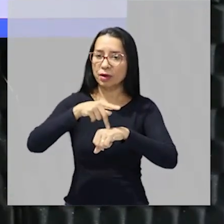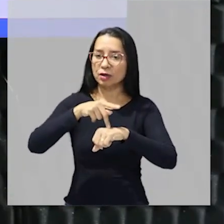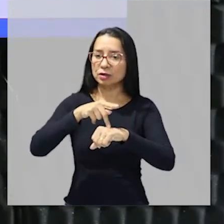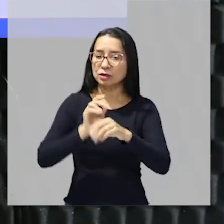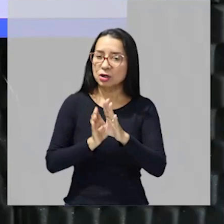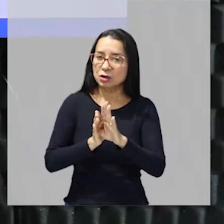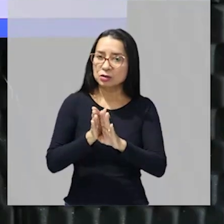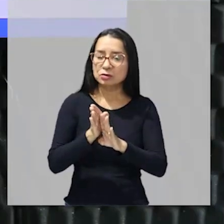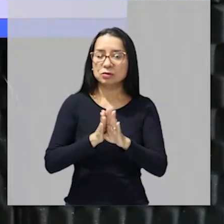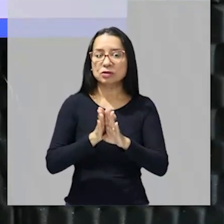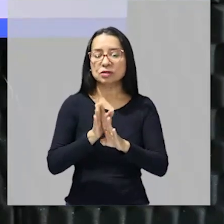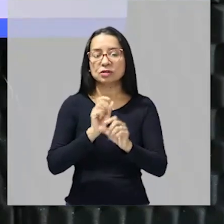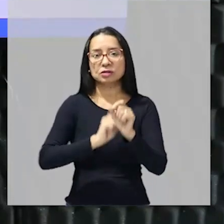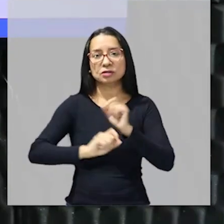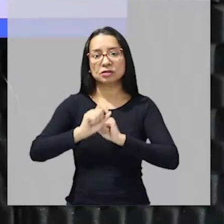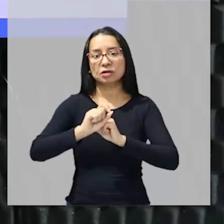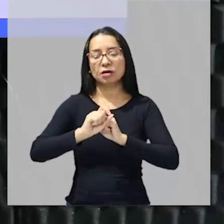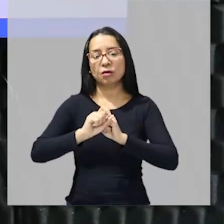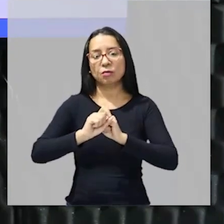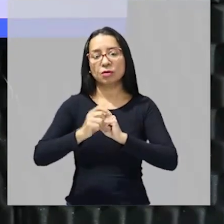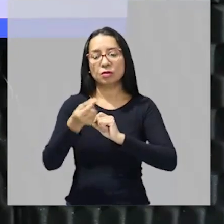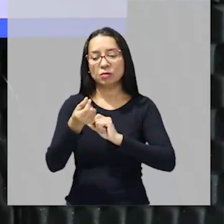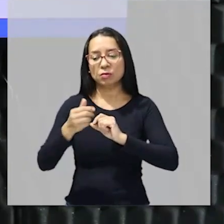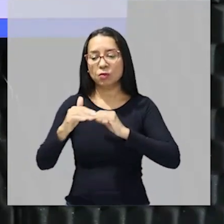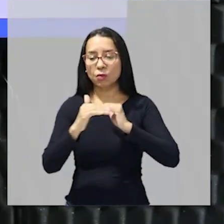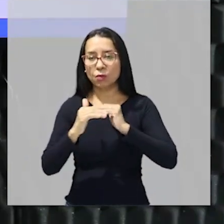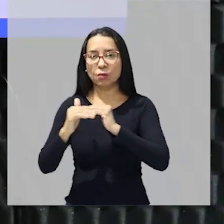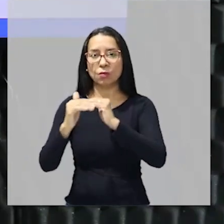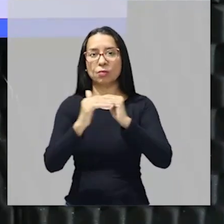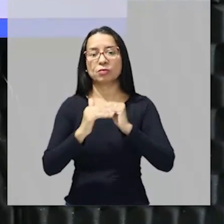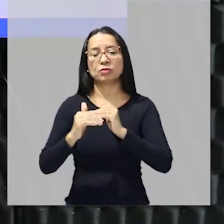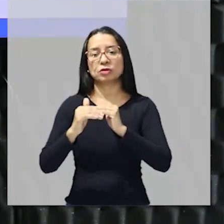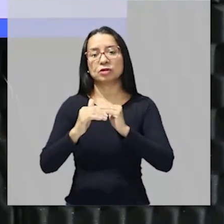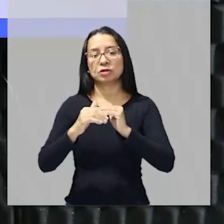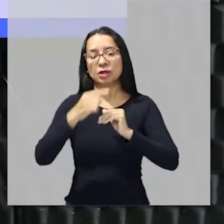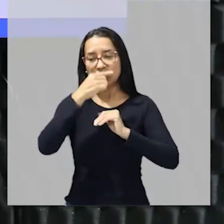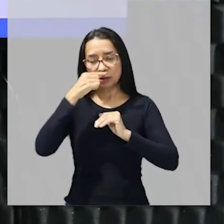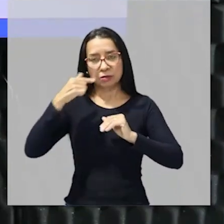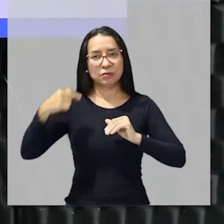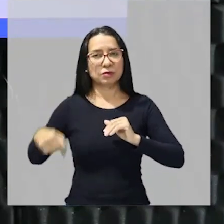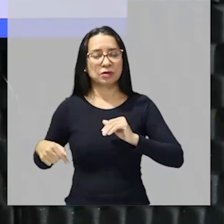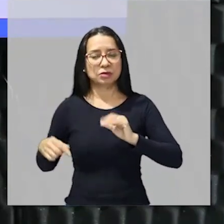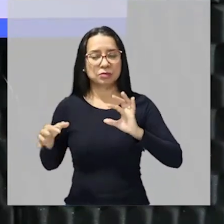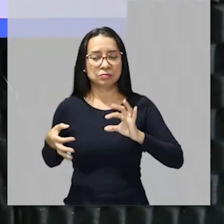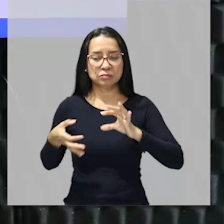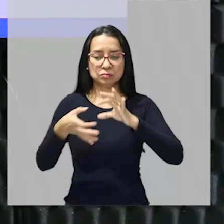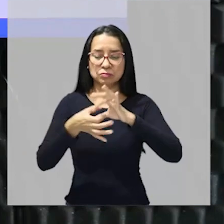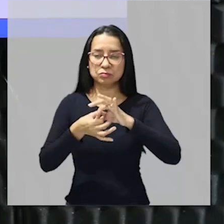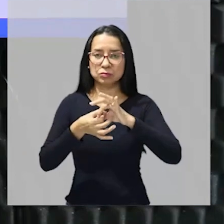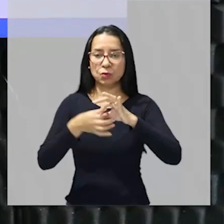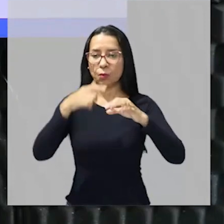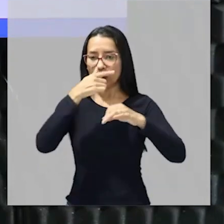soviética. Ou seja, Fidel vai alinhar Cuba à União Soviética,